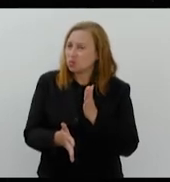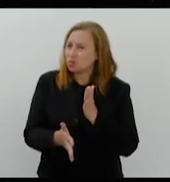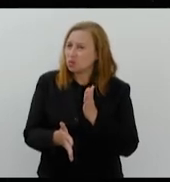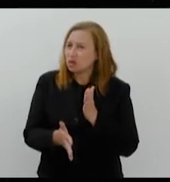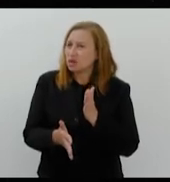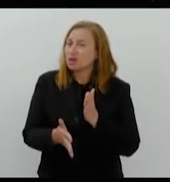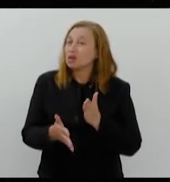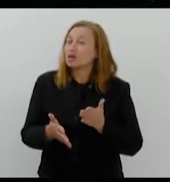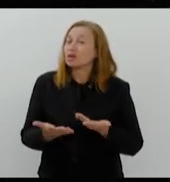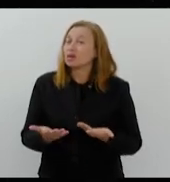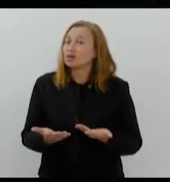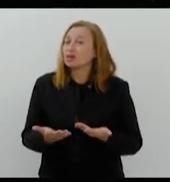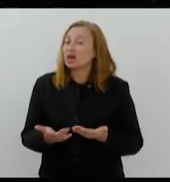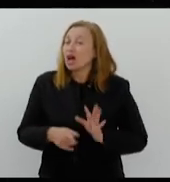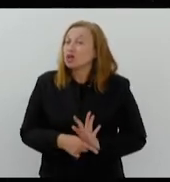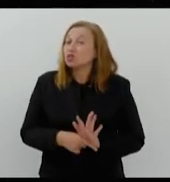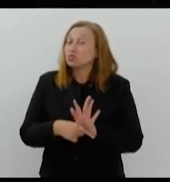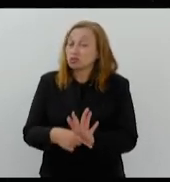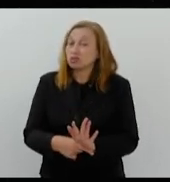mediar conflito a favor